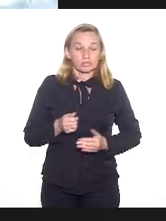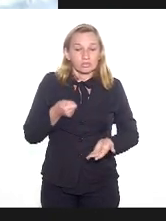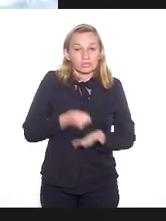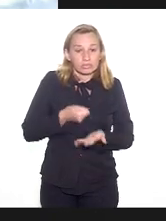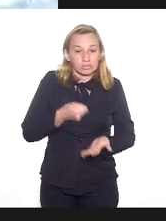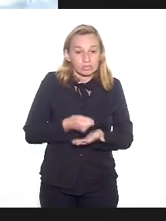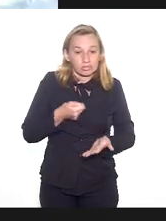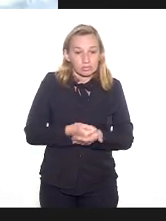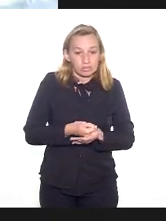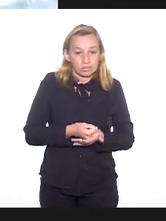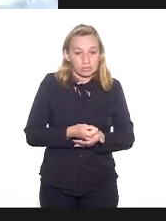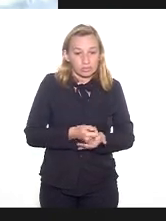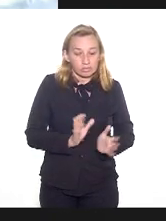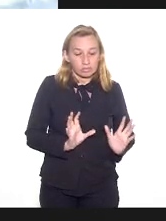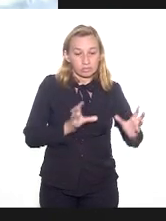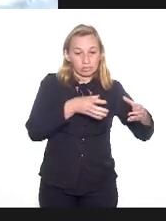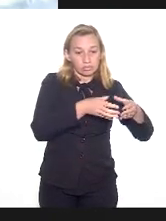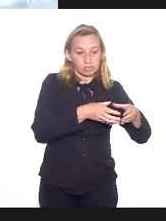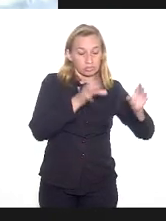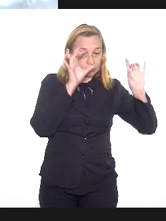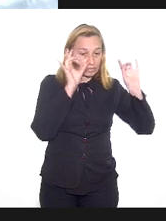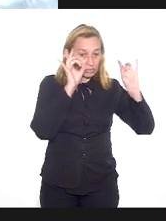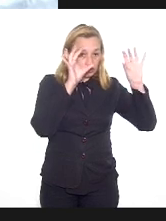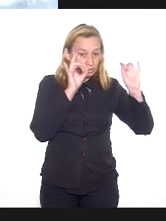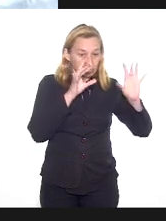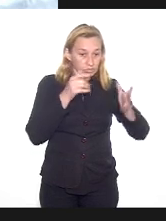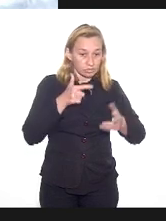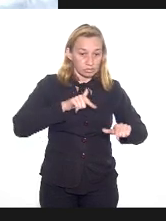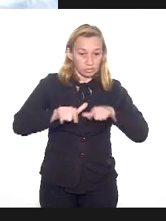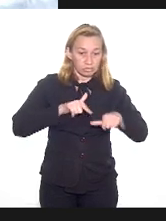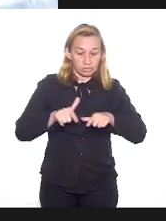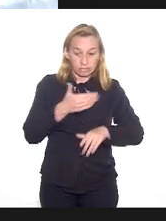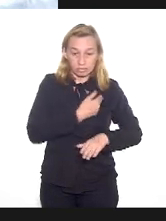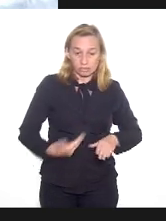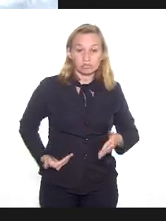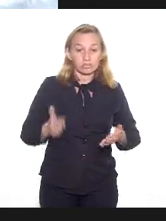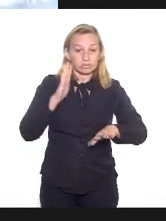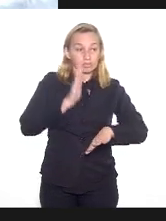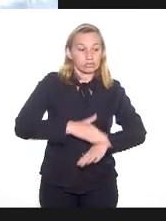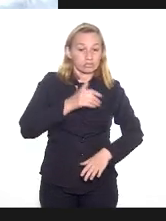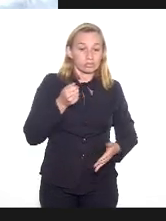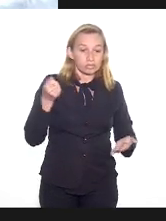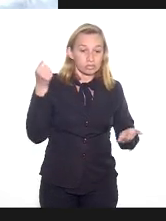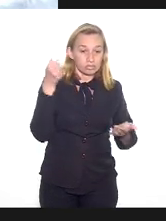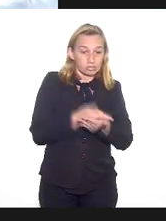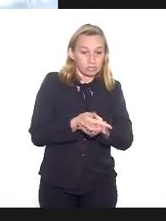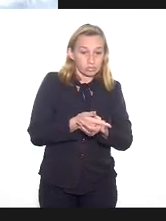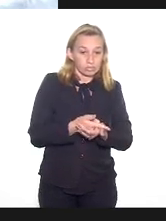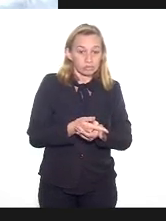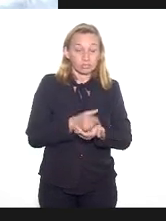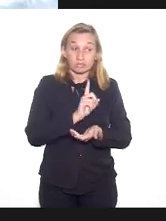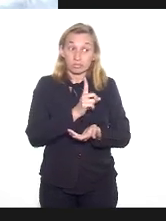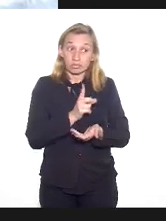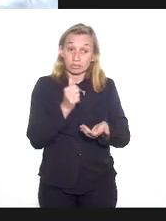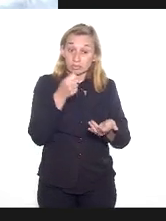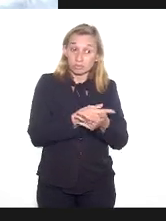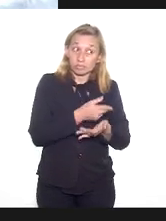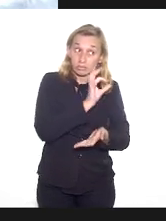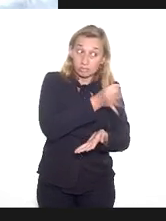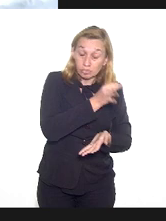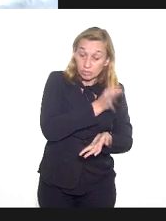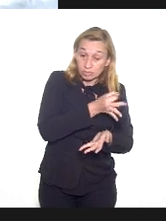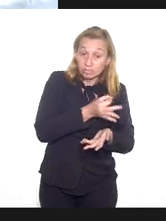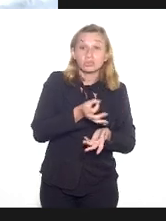da elite do serviço público mais contribuição sobre aquilo que eles não contribuíram da forma como deveriam,